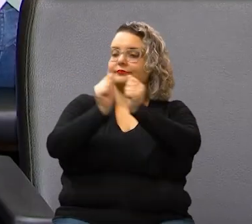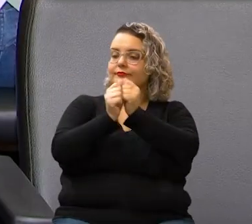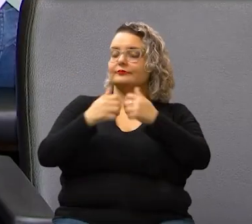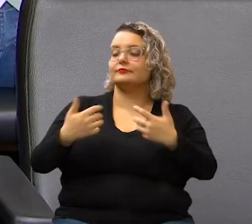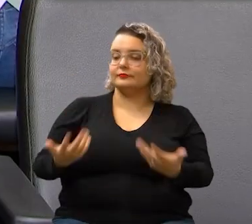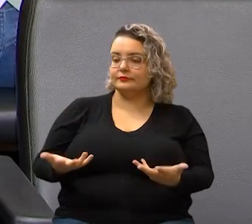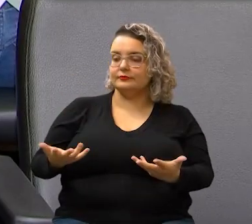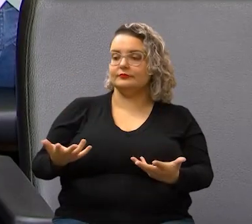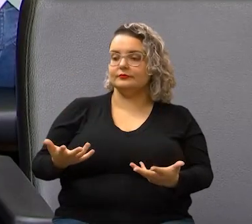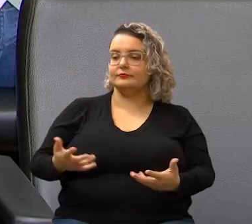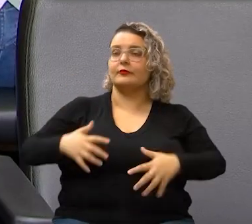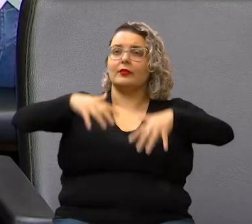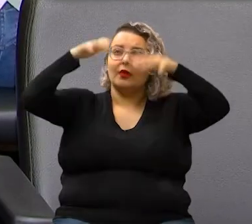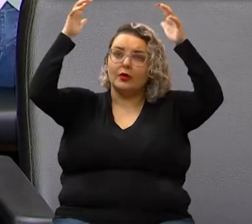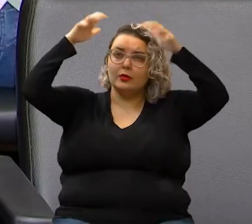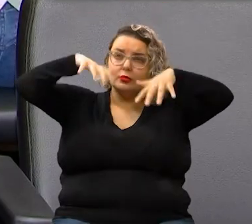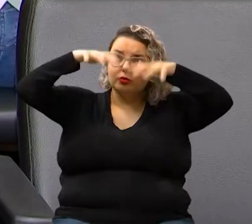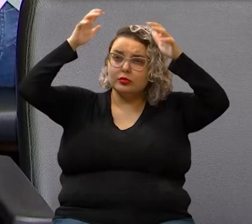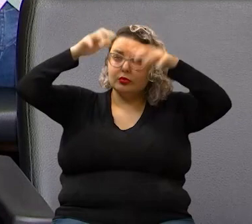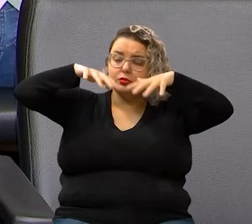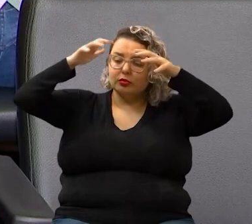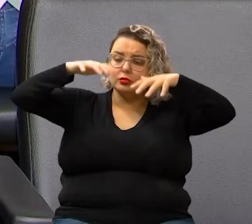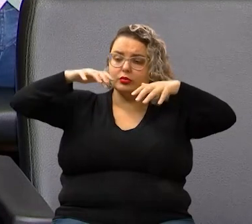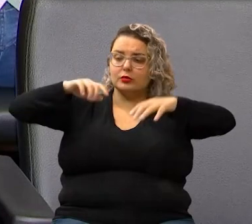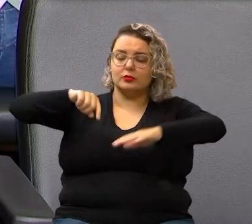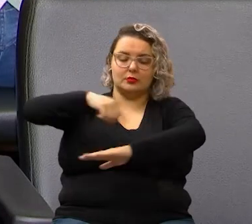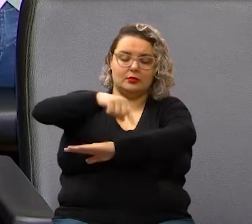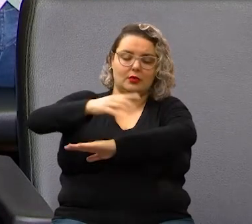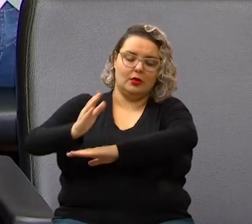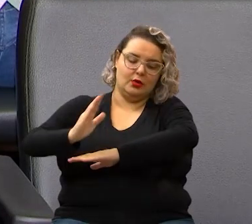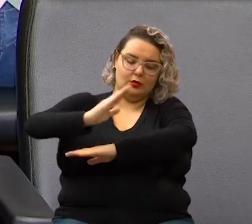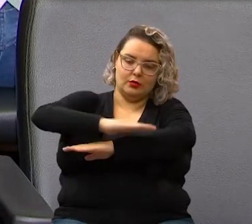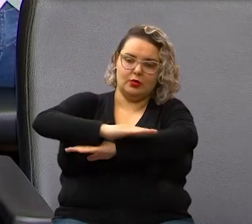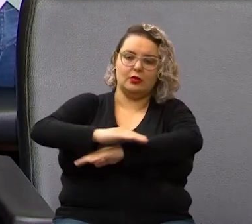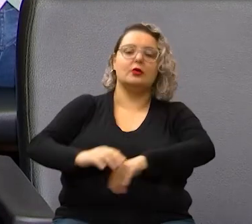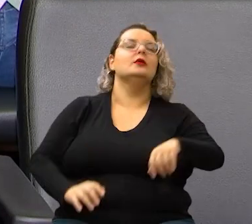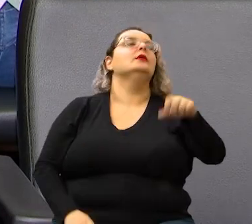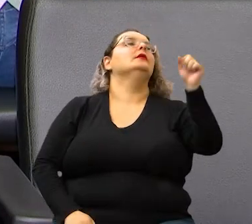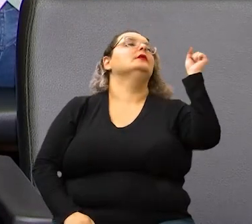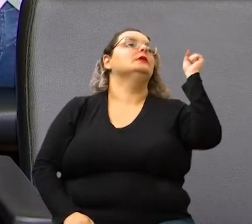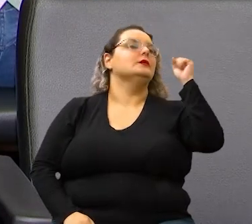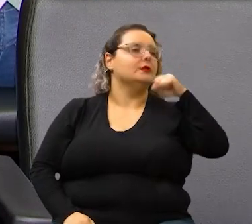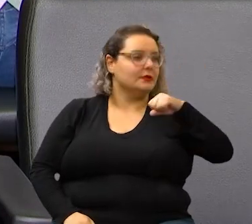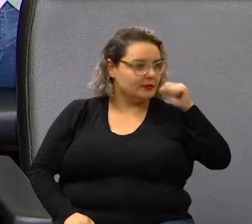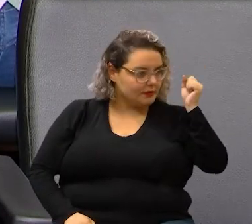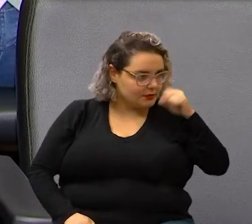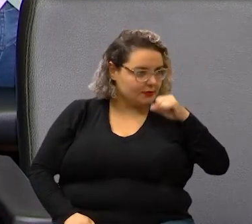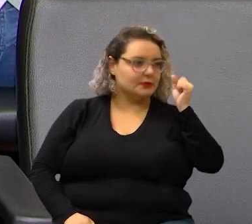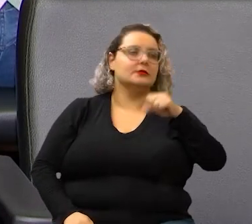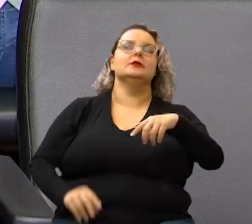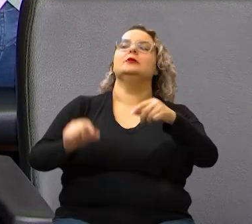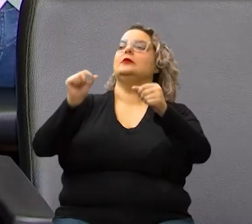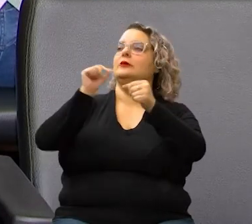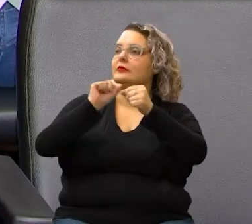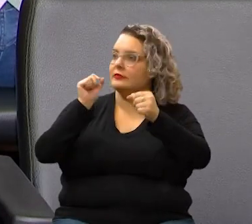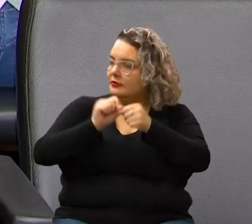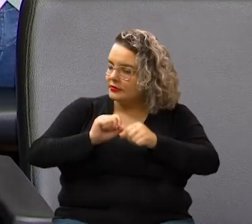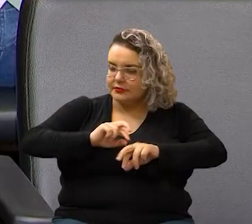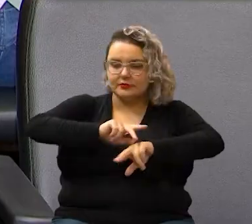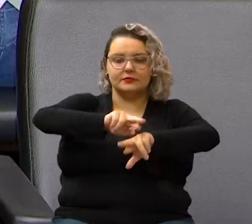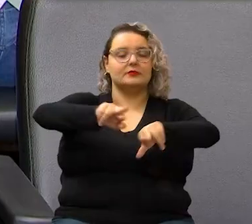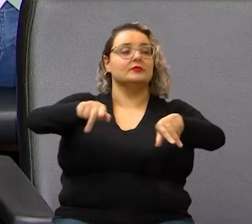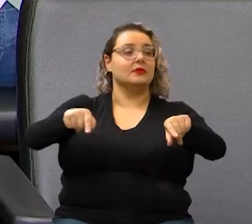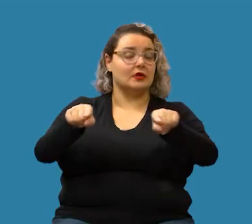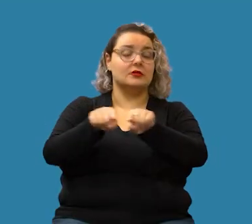E junto com essa questão das fortes chuvas, tem a questão do tapa-buraco também, que o senhor faz esse trabalho de indicação também, né? Eu